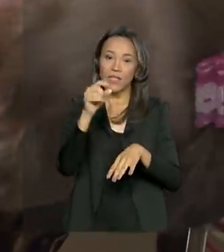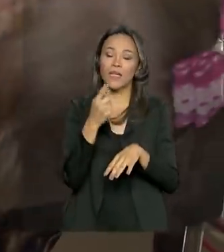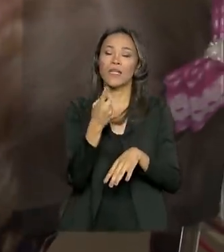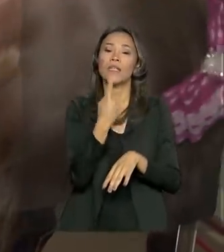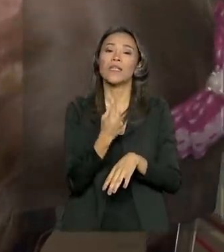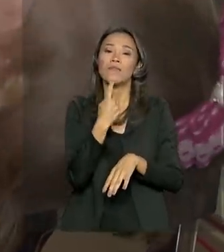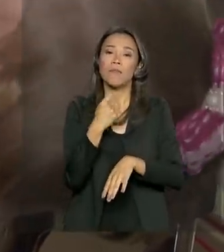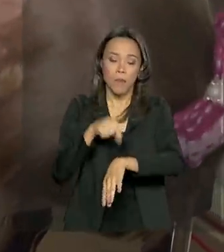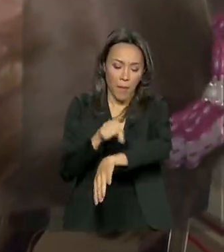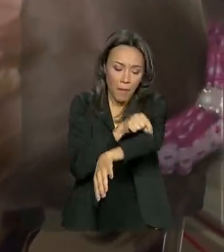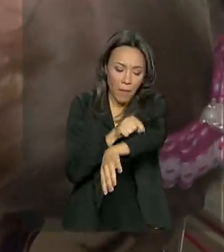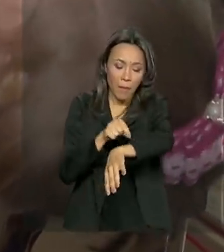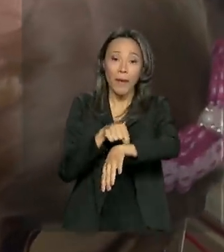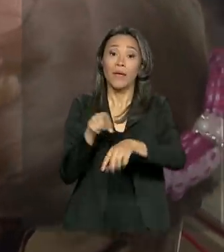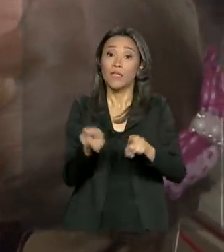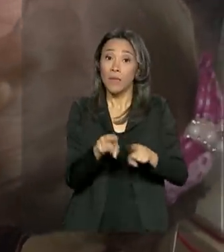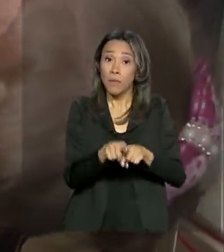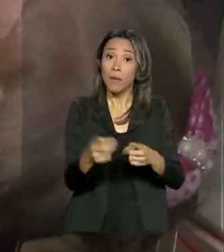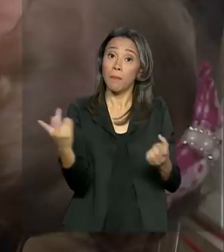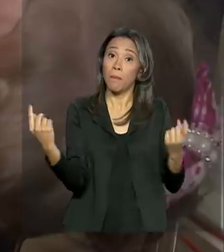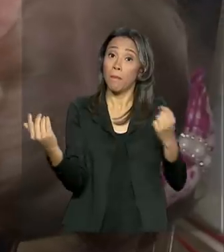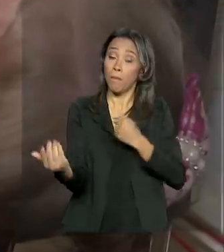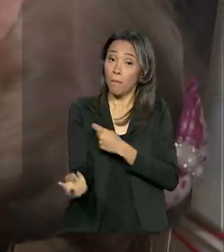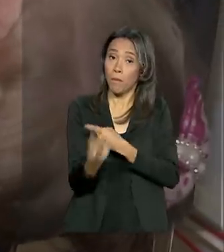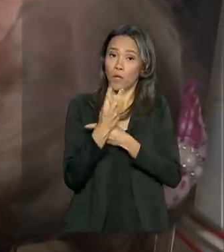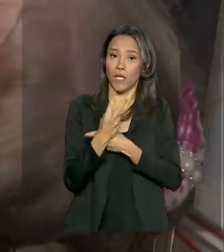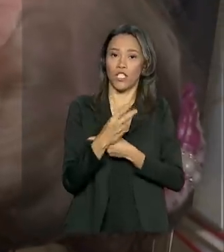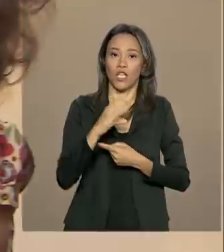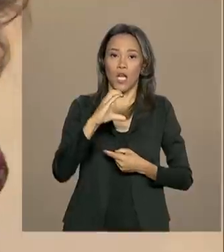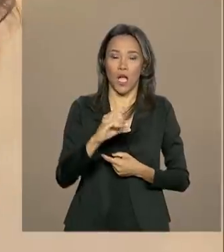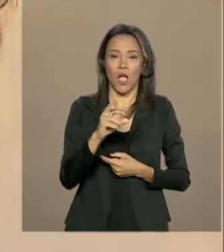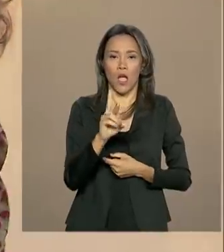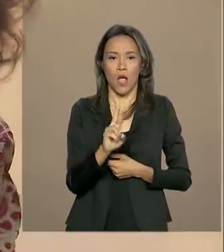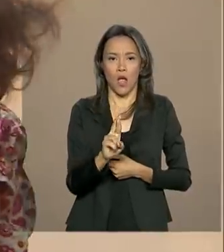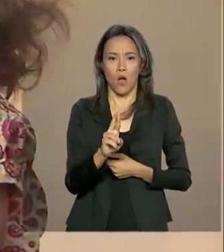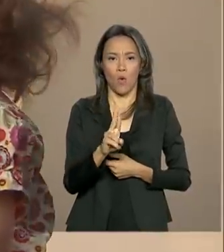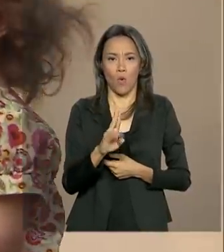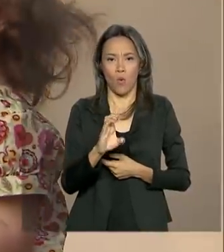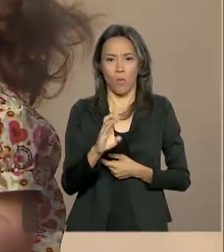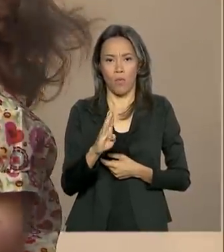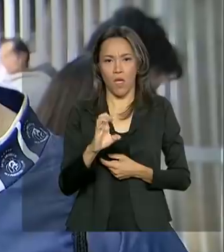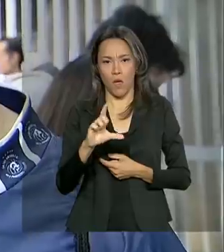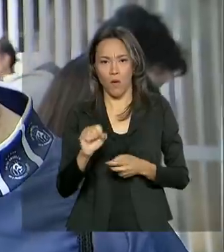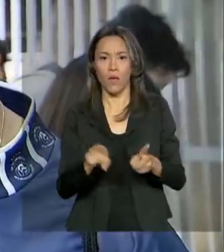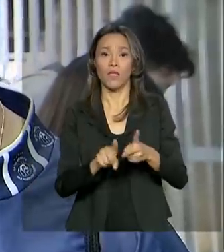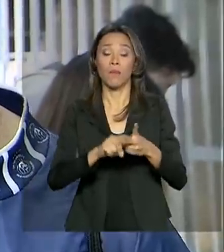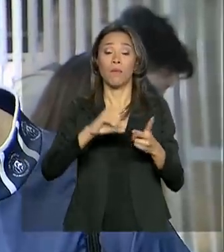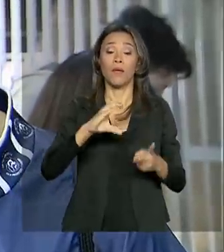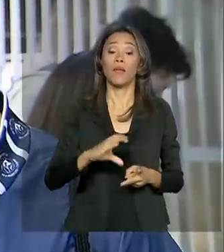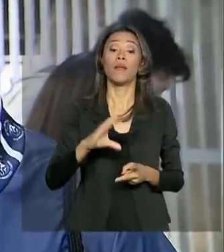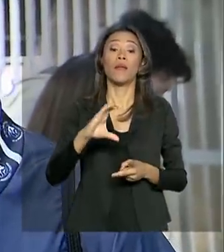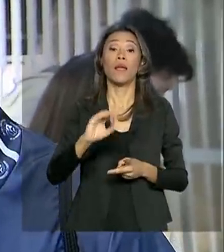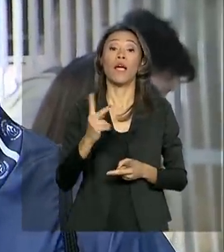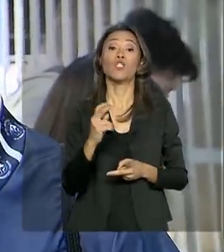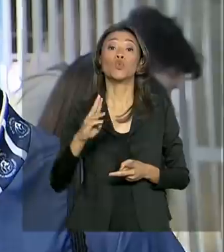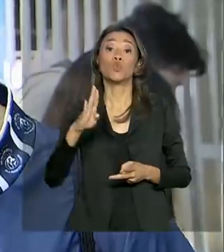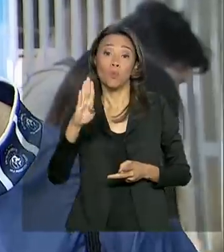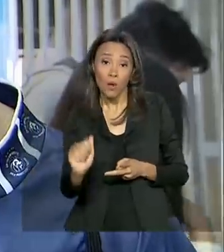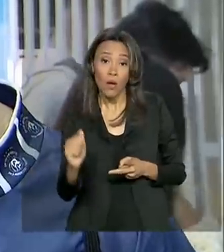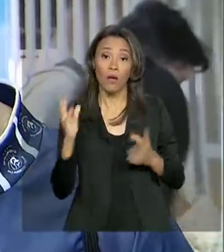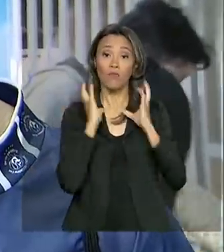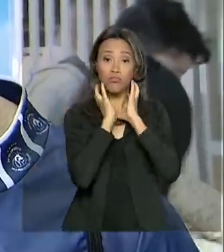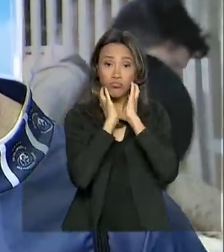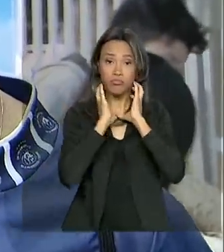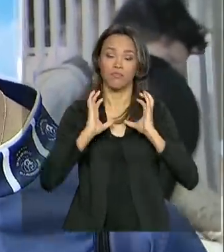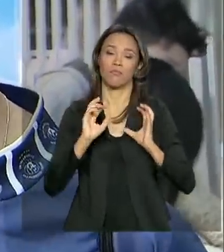também protege contra a rubeula e a cachumba. Este é o melhor resultado dos últimos cinco anos. Estava vendo pela televisão, que se espalhou a